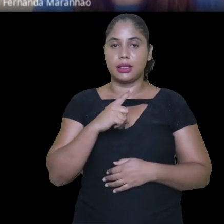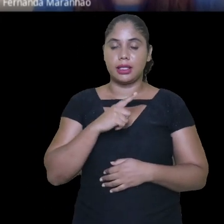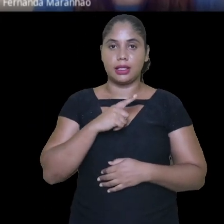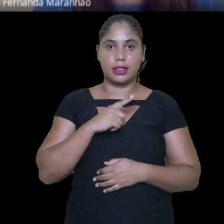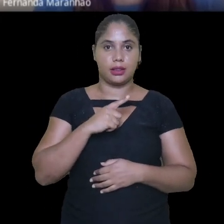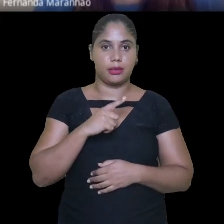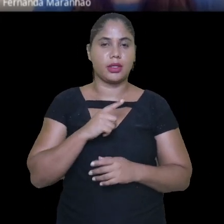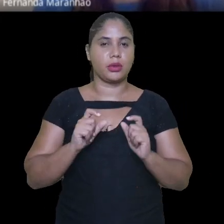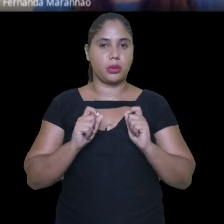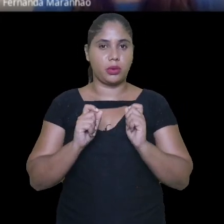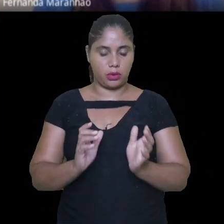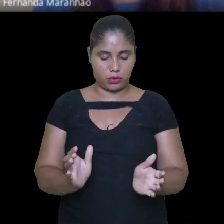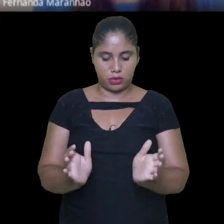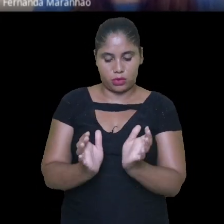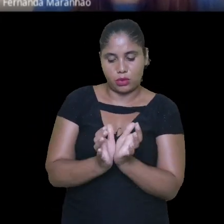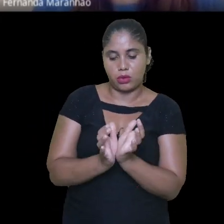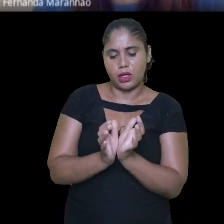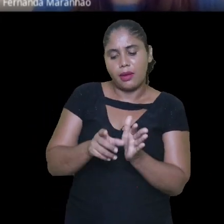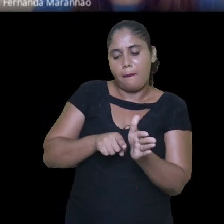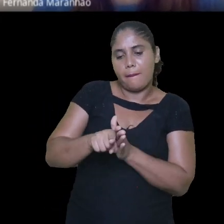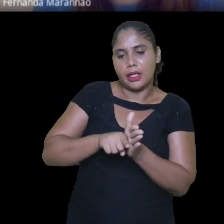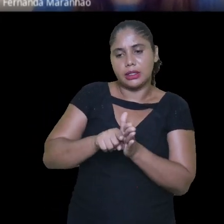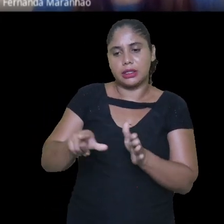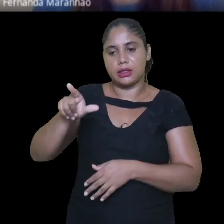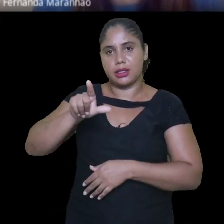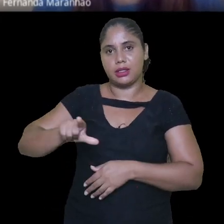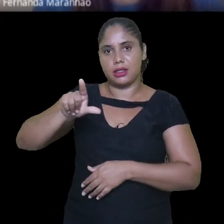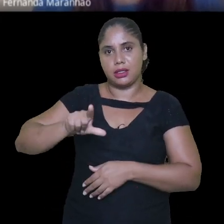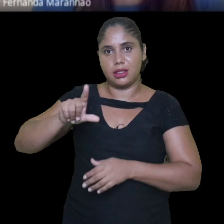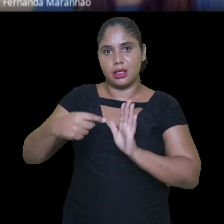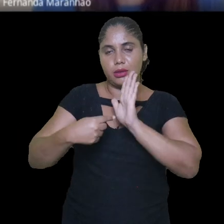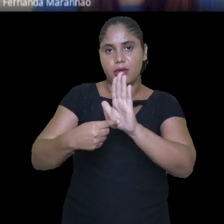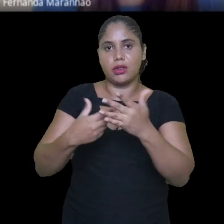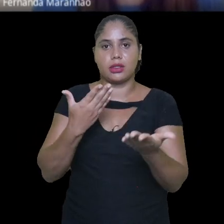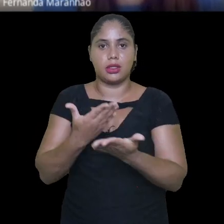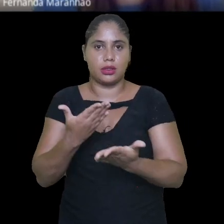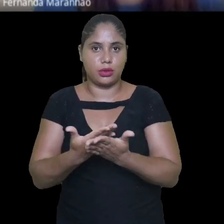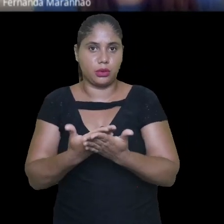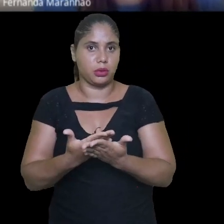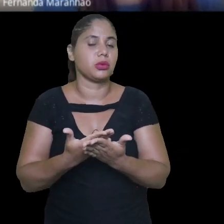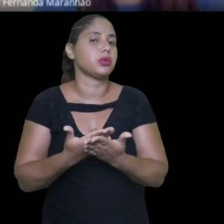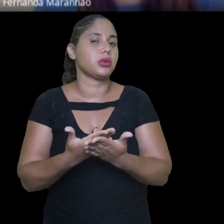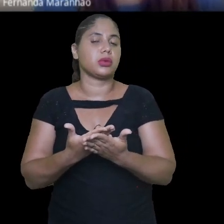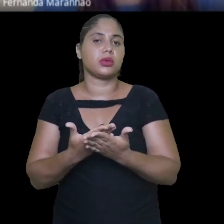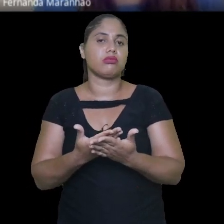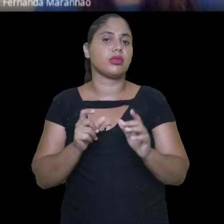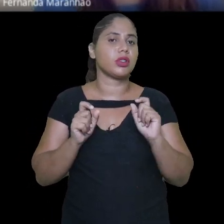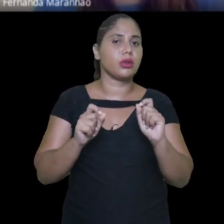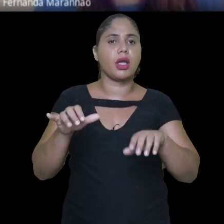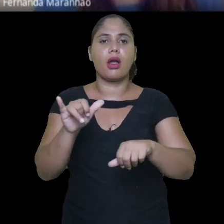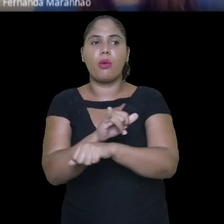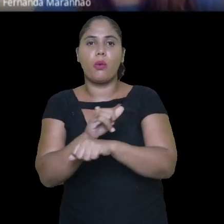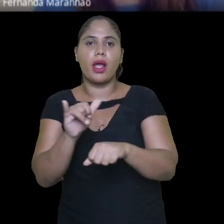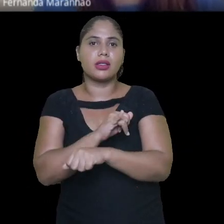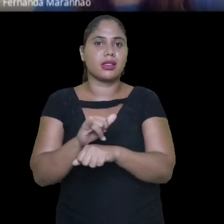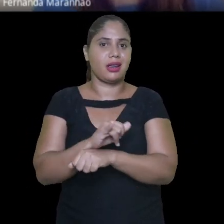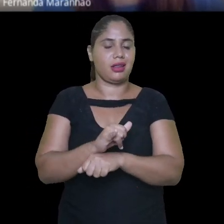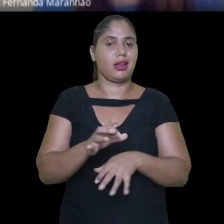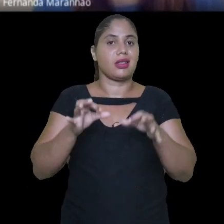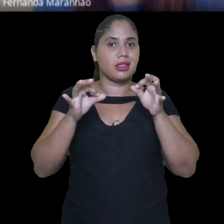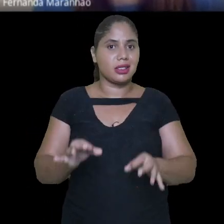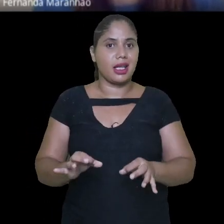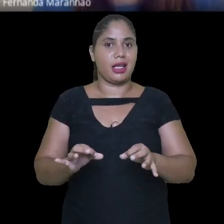meta-análise que é uma estratégia eficiente e custo-efetiva, que é muito importante, na predição do trabalho de parto prematuro em